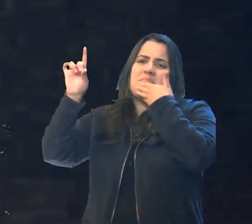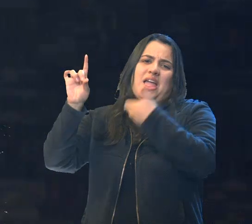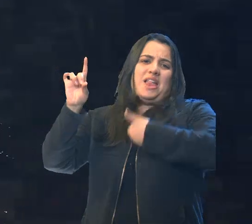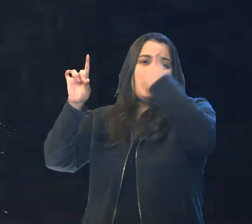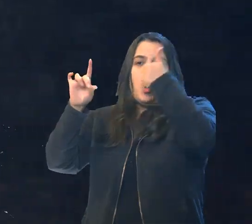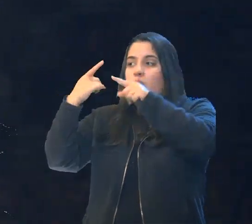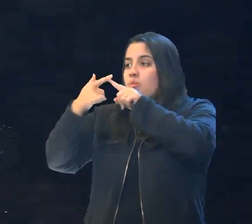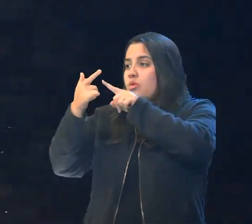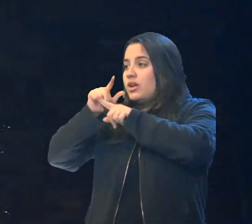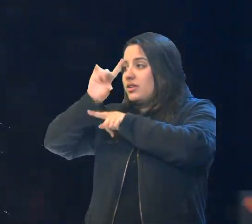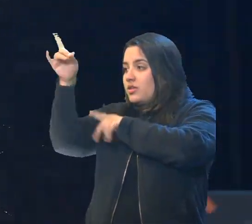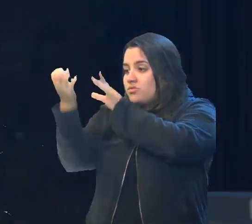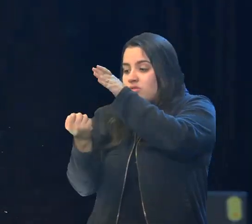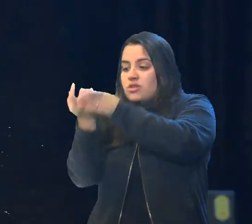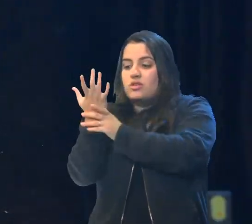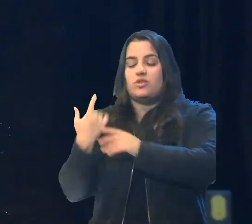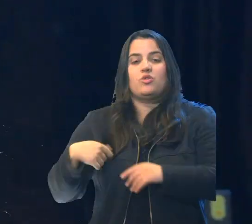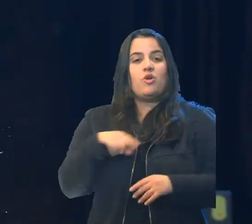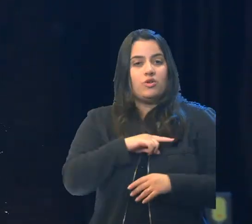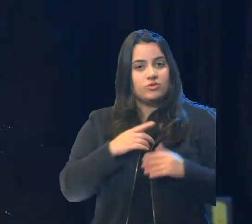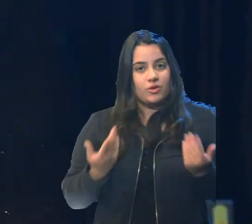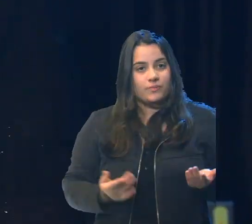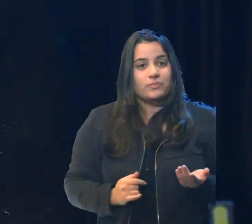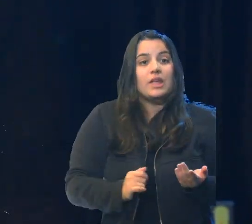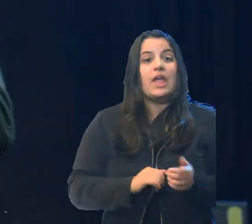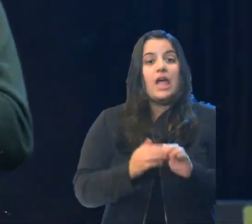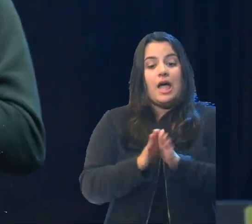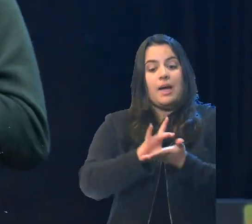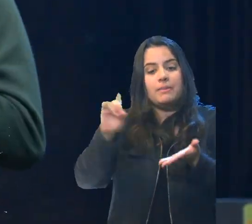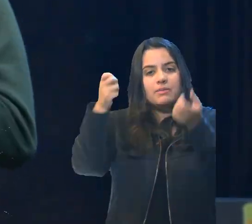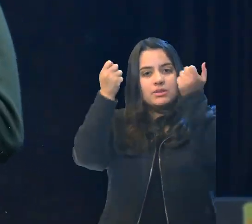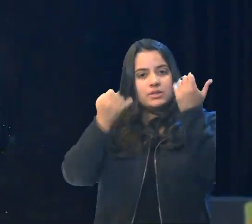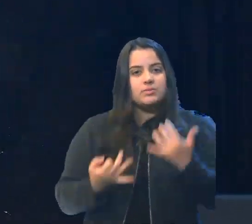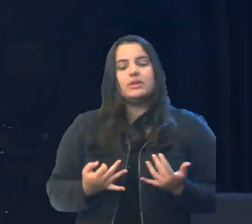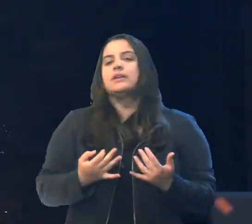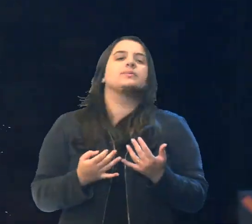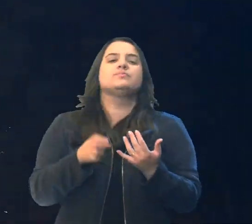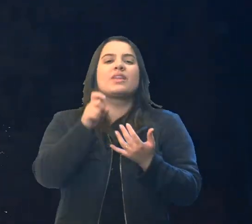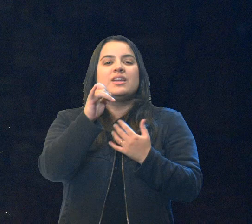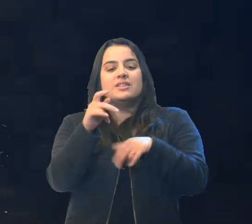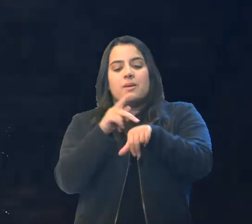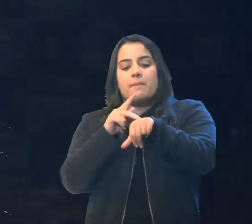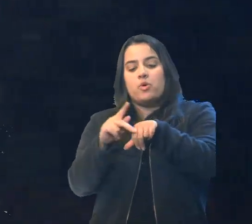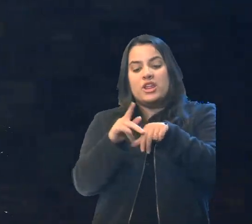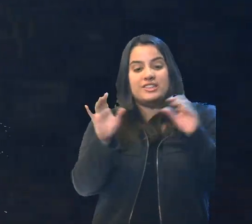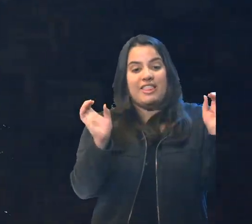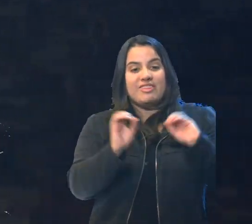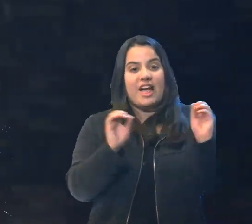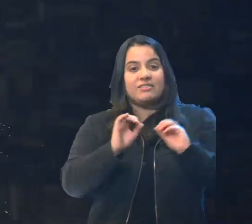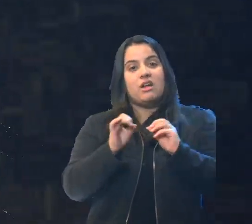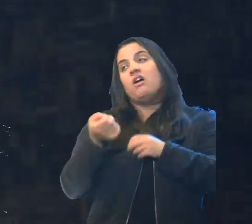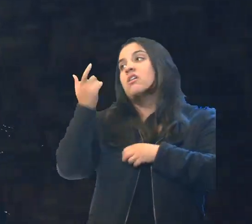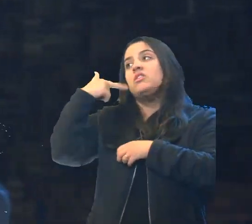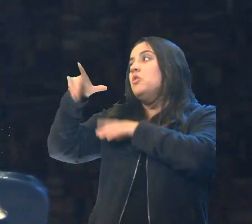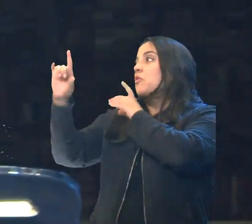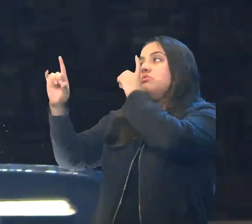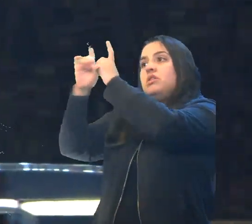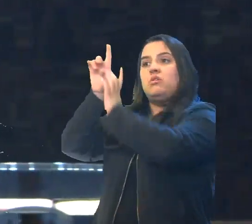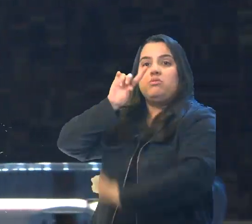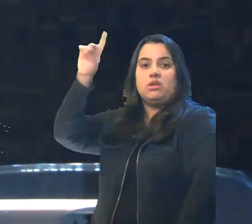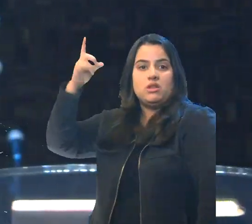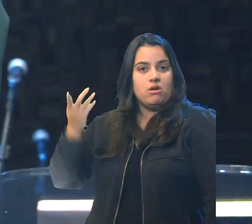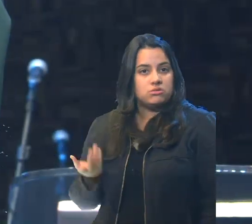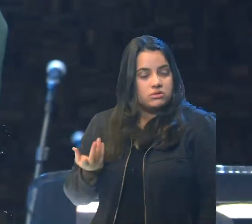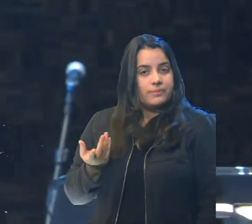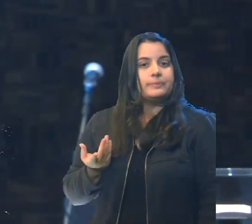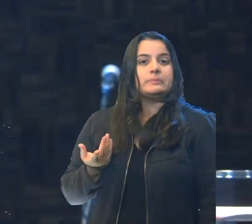em santidade, porque a Bíblia diz que sem santidade ninguém verá a Deus. É por isso que a gente está estudando sobre